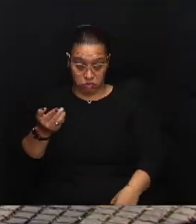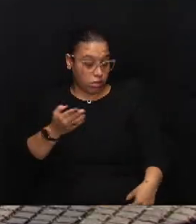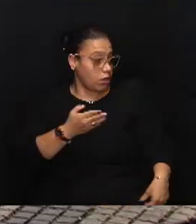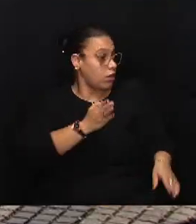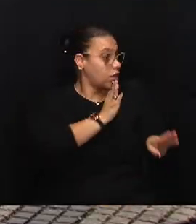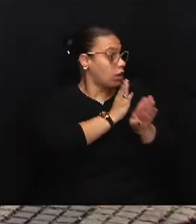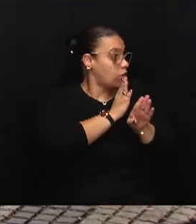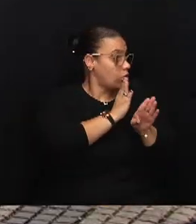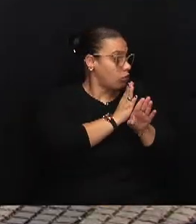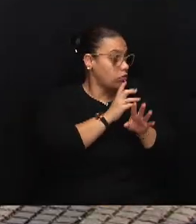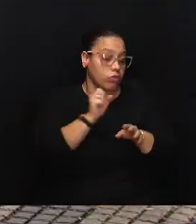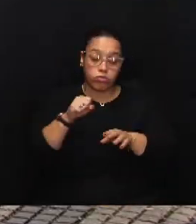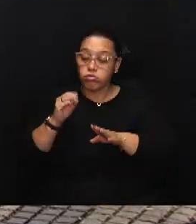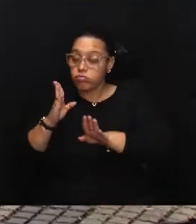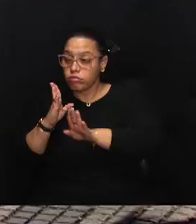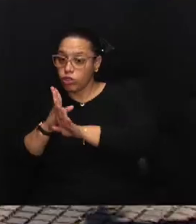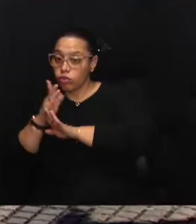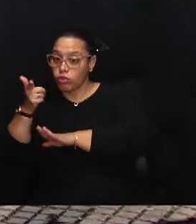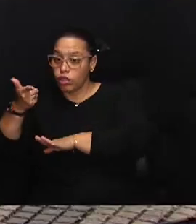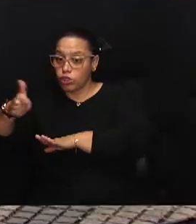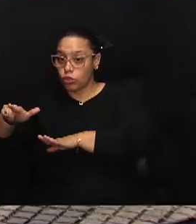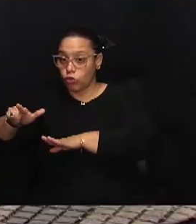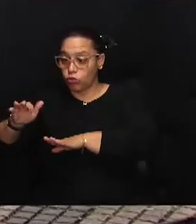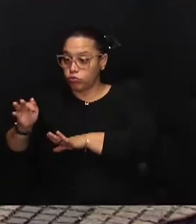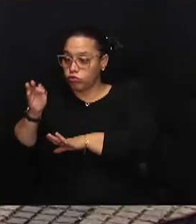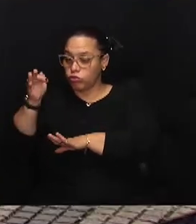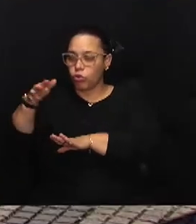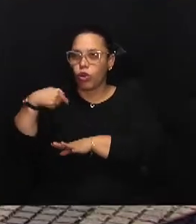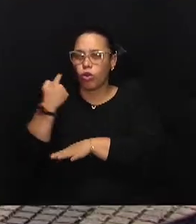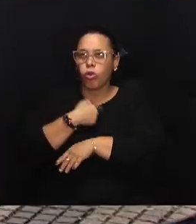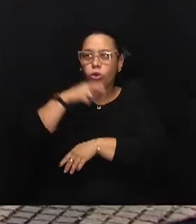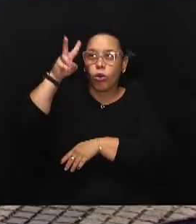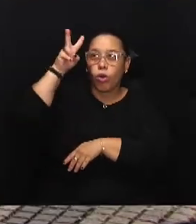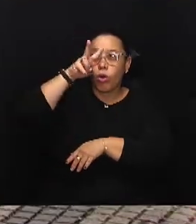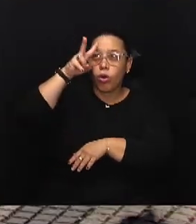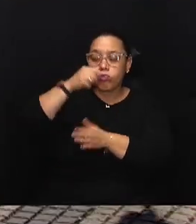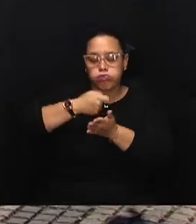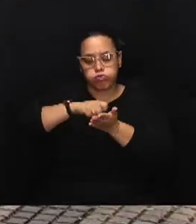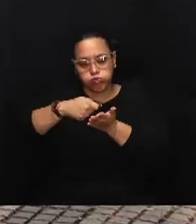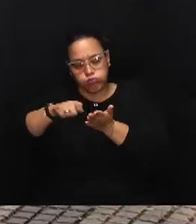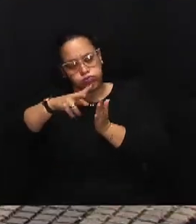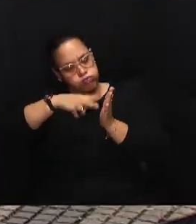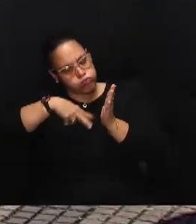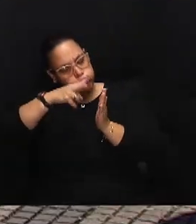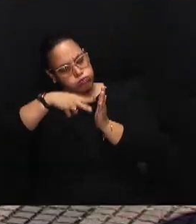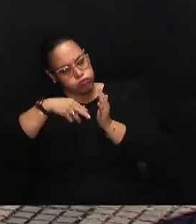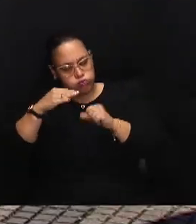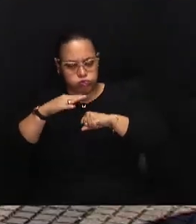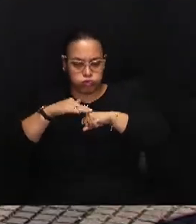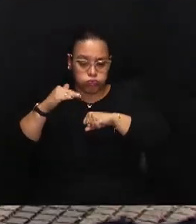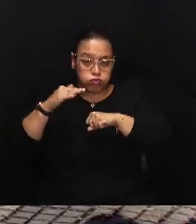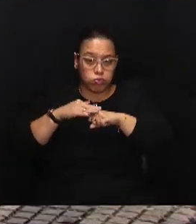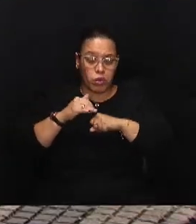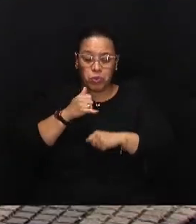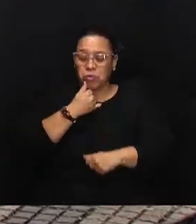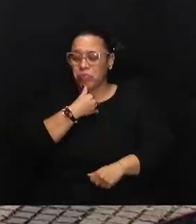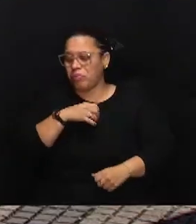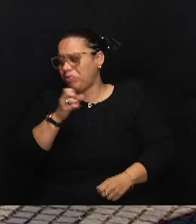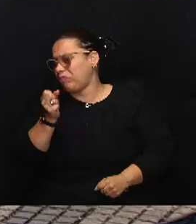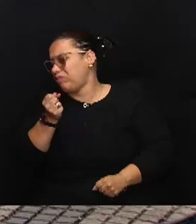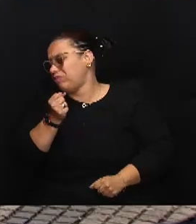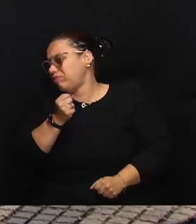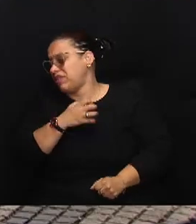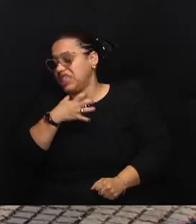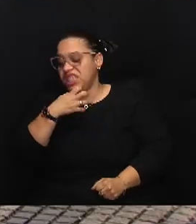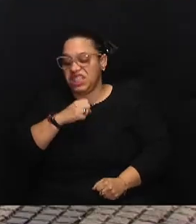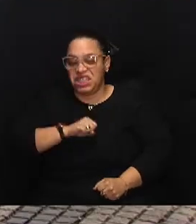outro aspecto do reencontro com a nossa história, com as nossas biografias, com os nossos afetos, com os nossos rancores, com as nossas tristezas,